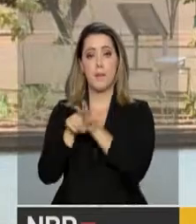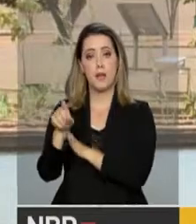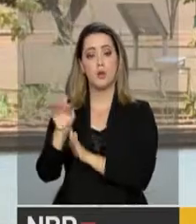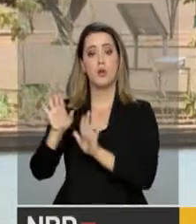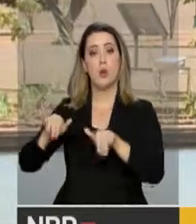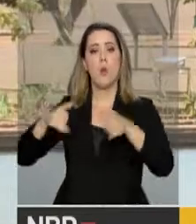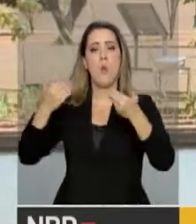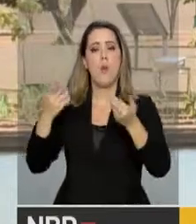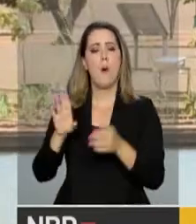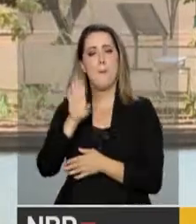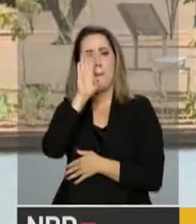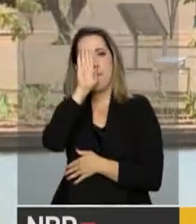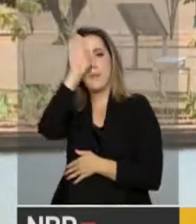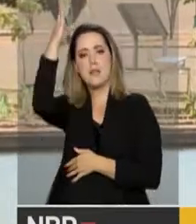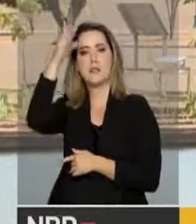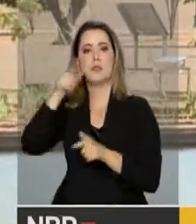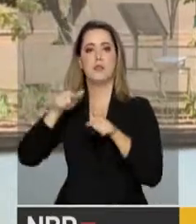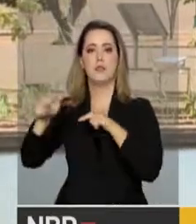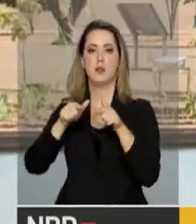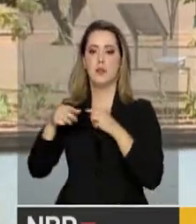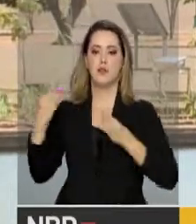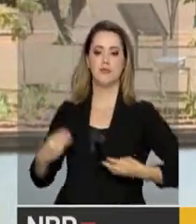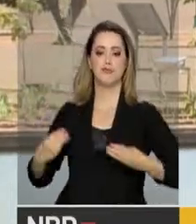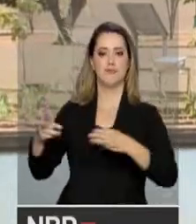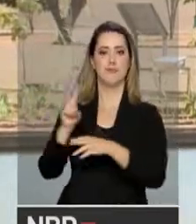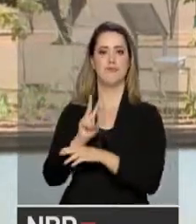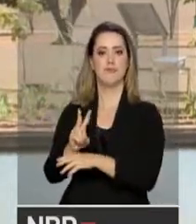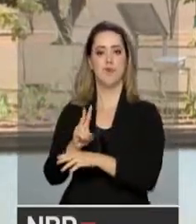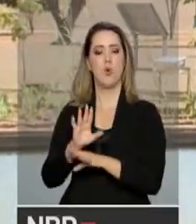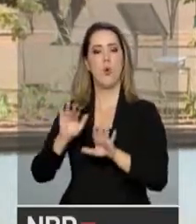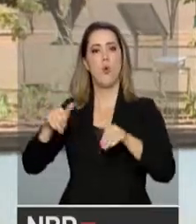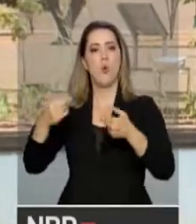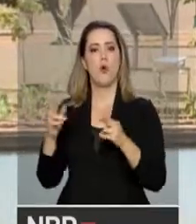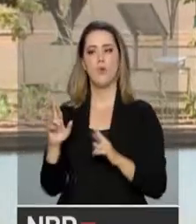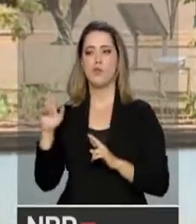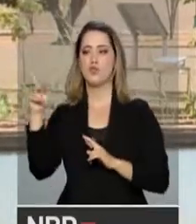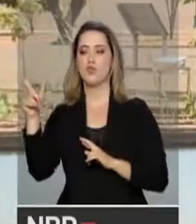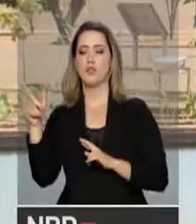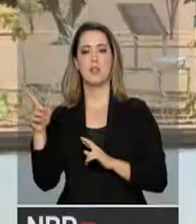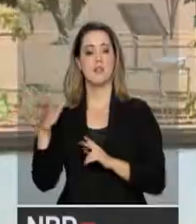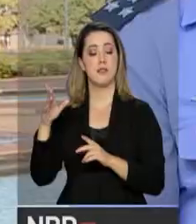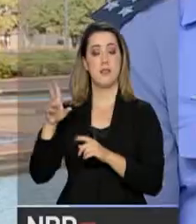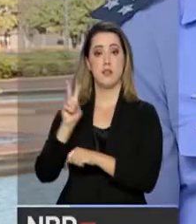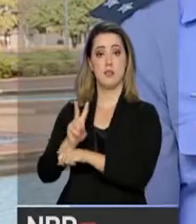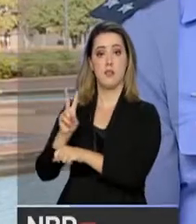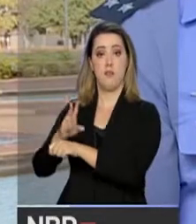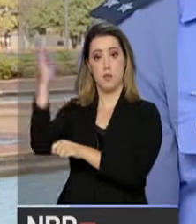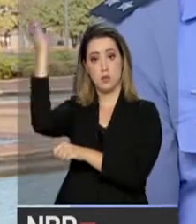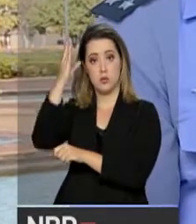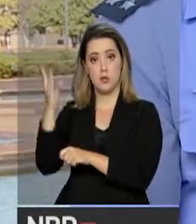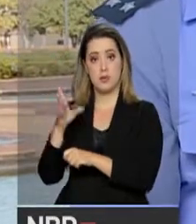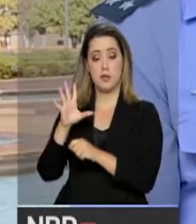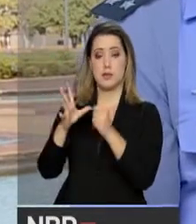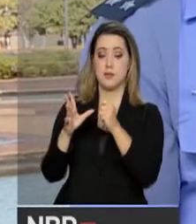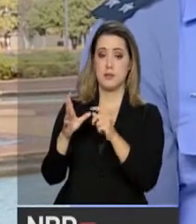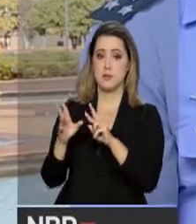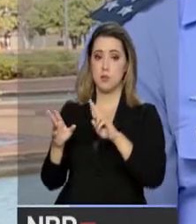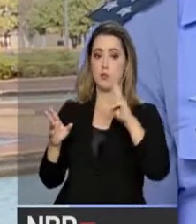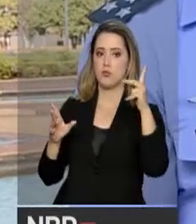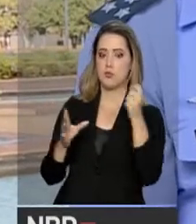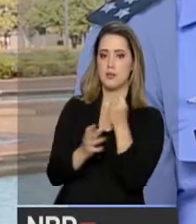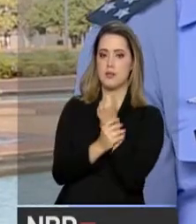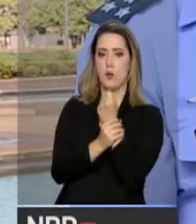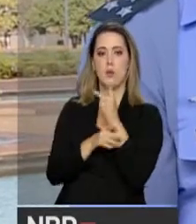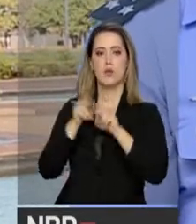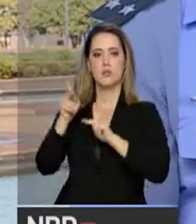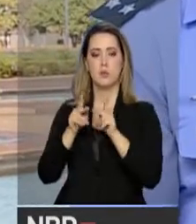principal missão da defesa? Aquela pergunta que muita gente costuma fazer, né? Qual a diferença entre defesa nacional e segurança pública? Falar em defesa